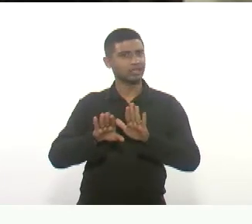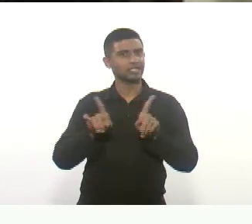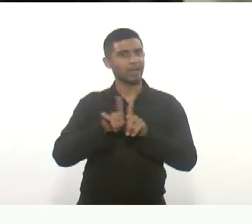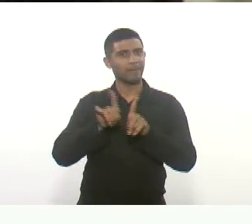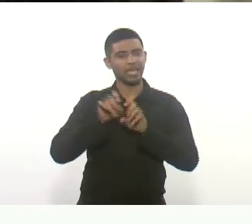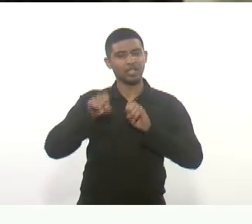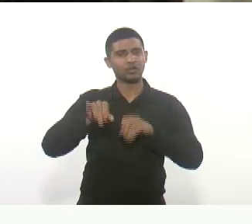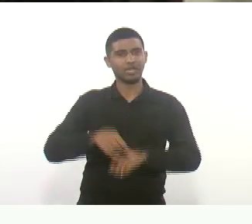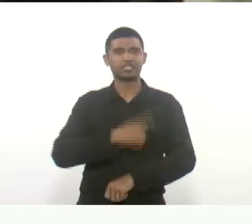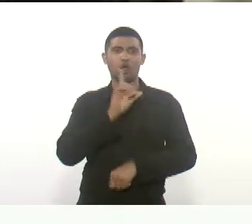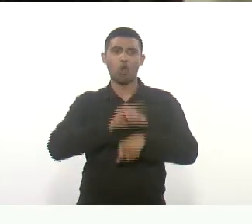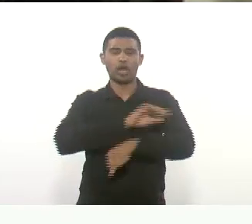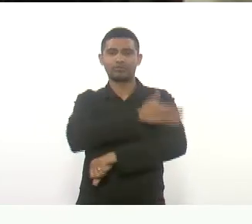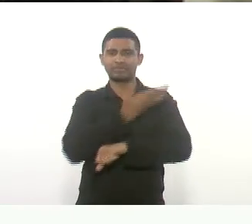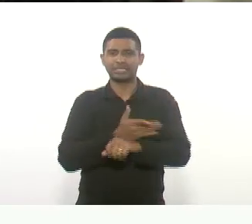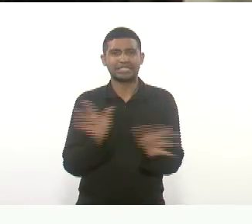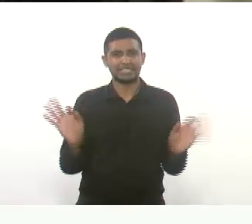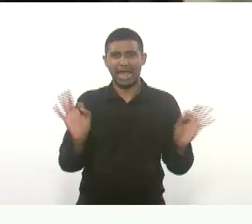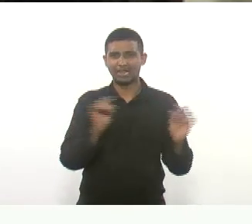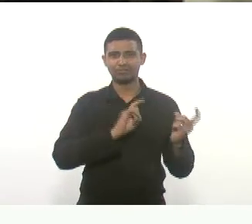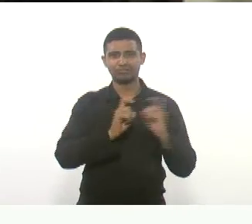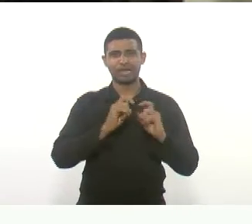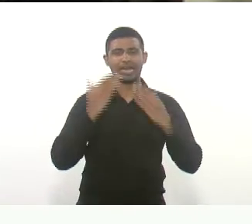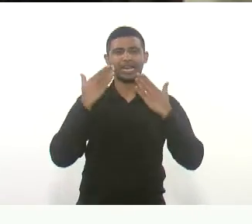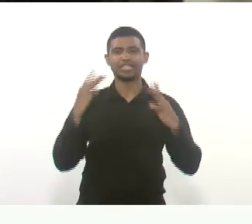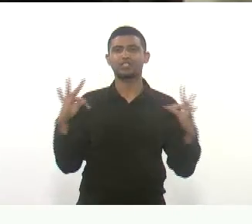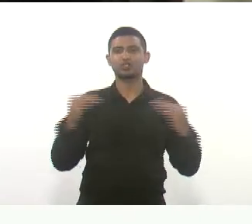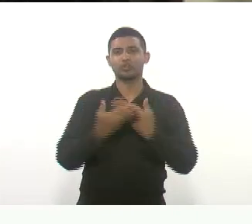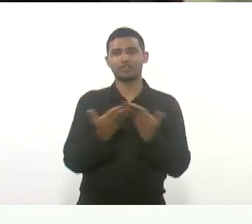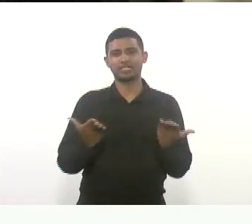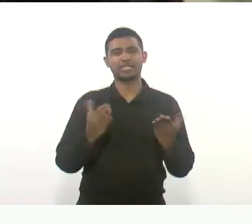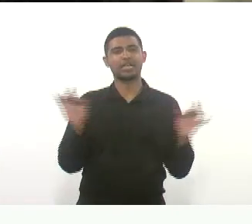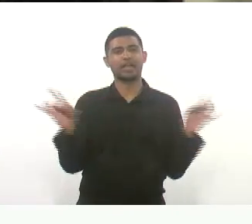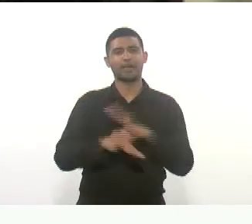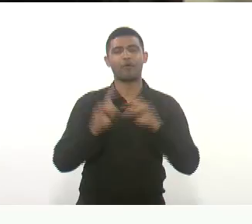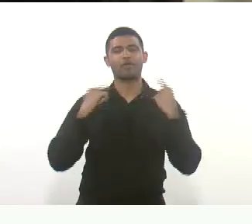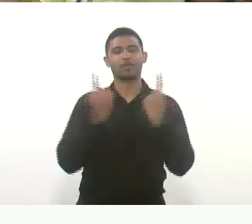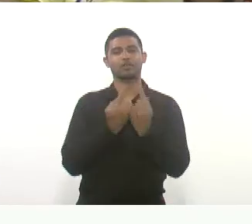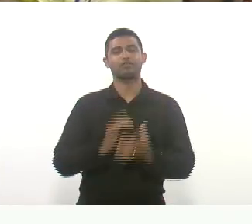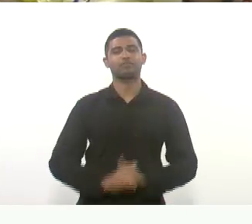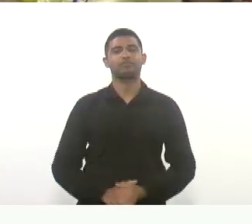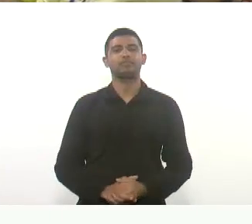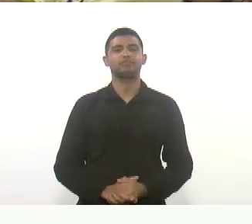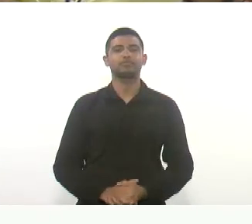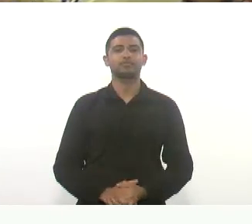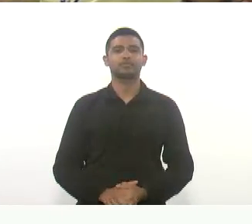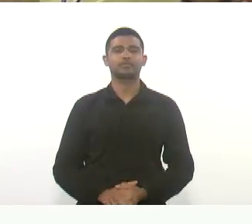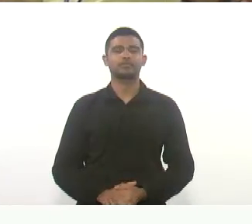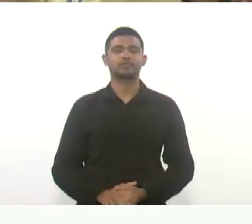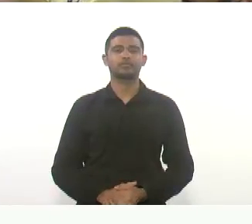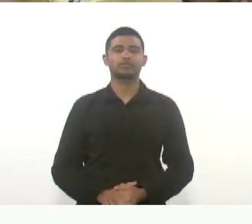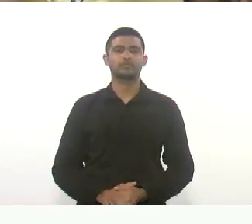turno único. E nada mais havendo a tratar, agradeço a presença de todos e está encerrada a reunião.